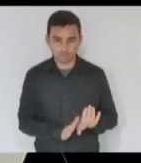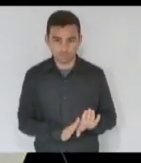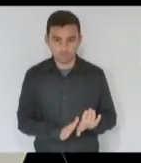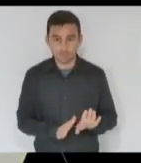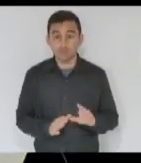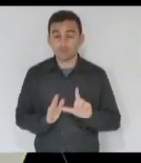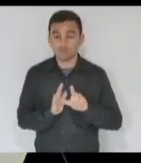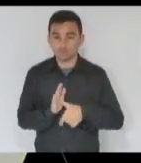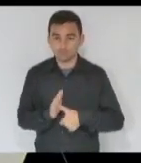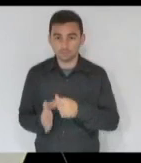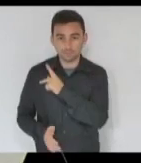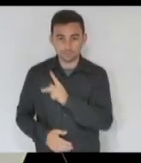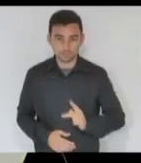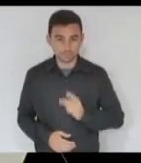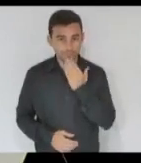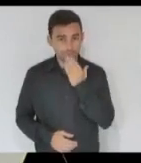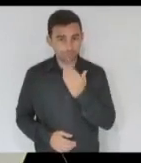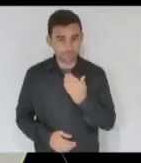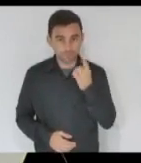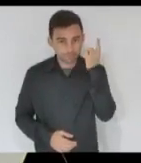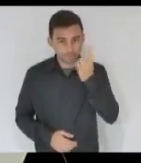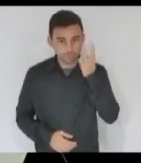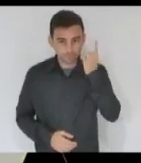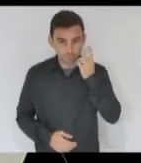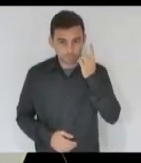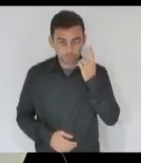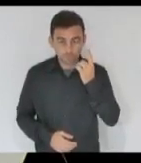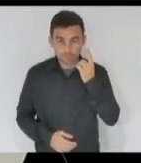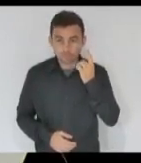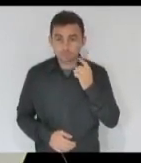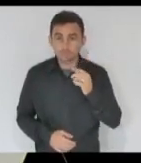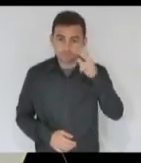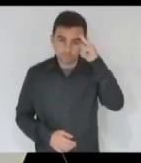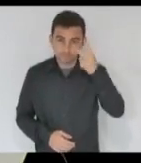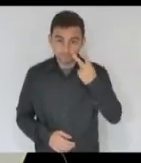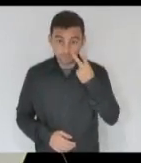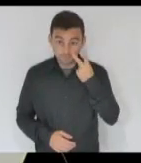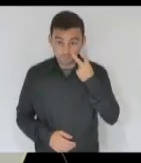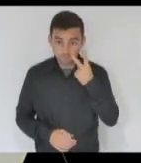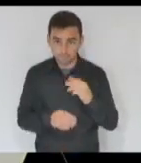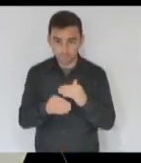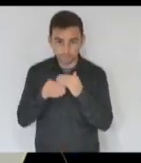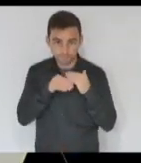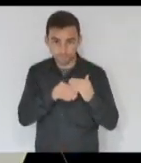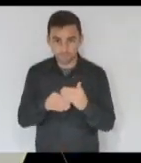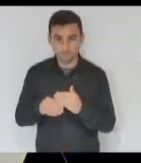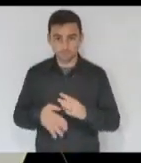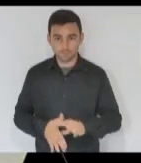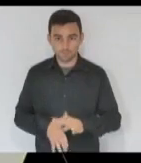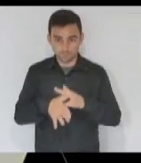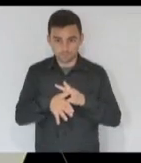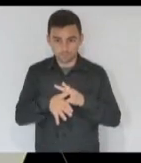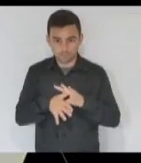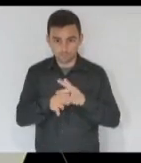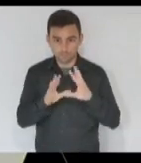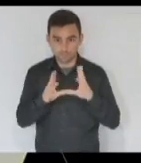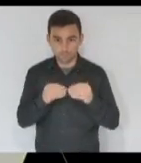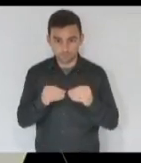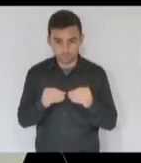por solicitação do senhor deputado Milton Obos, com aquiescência dos líderes dos